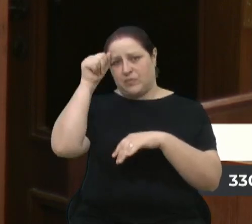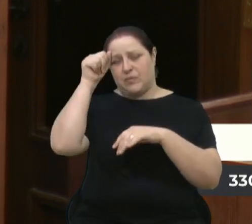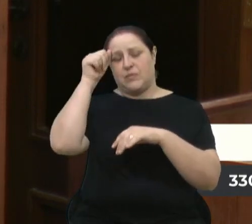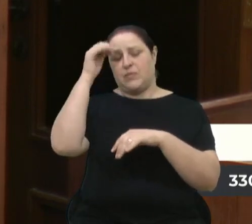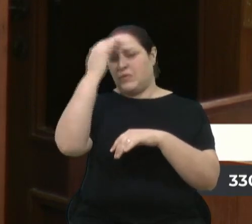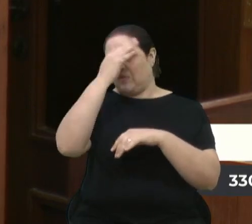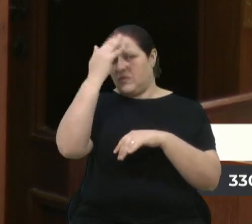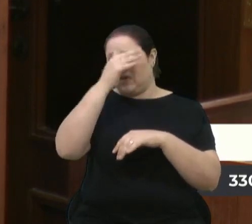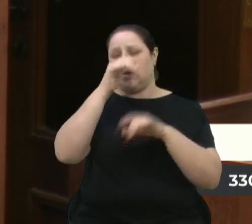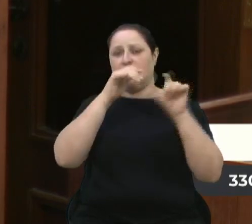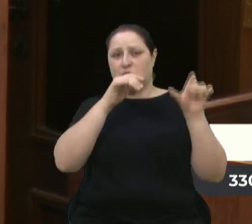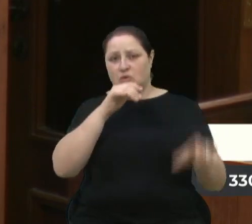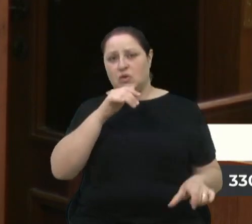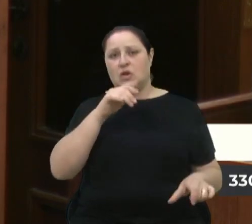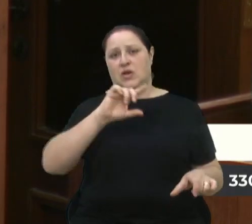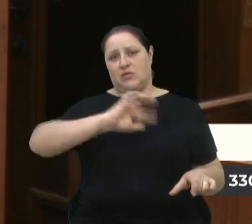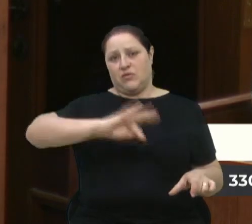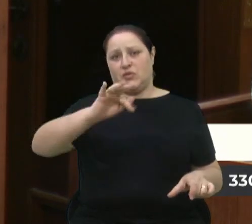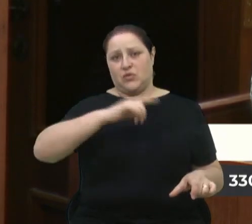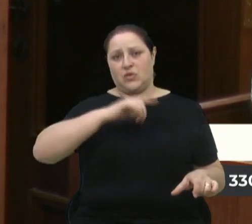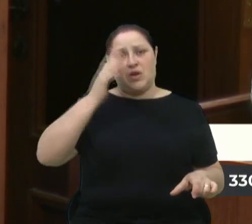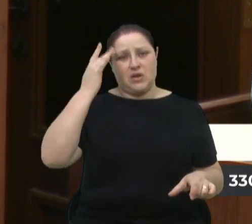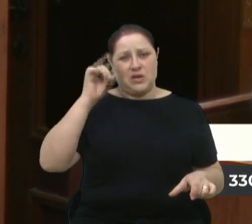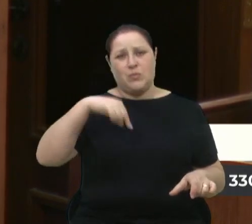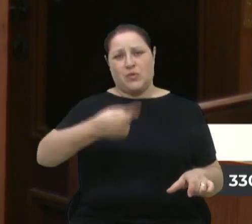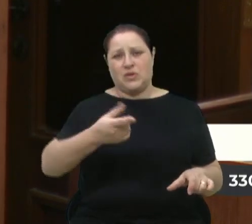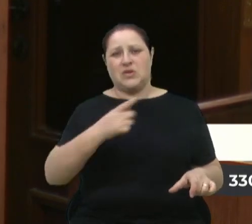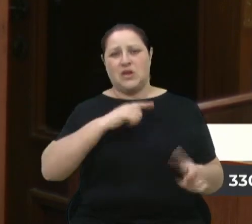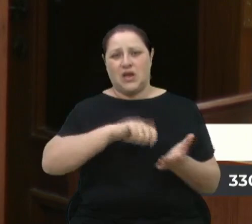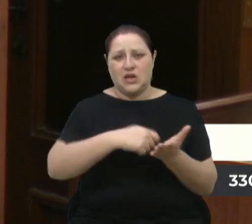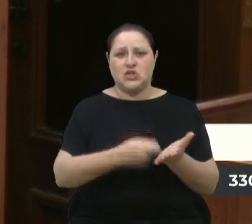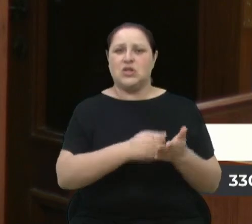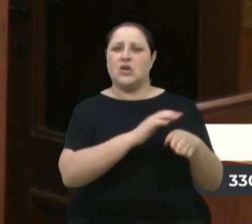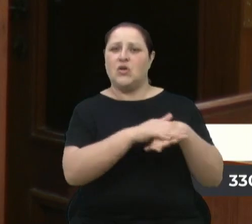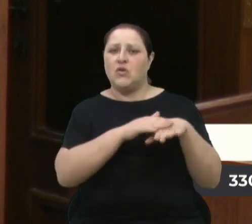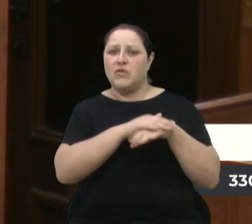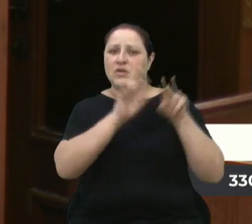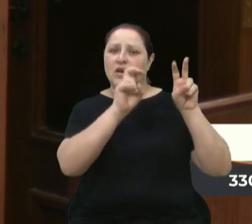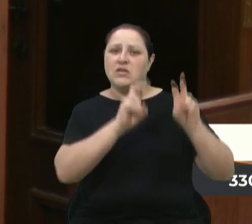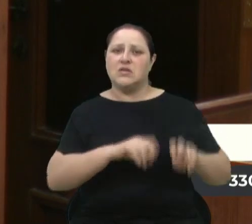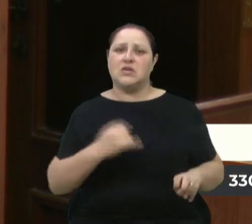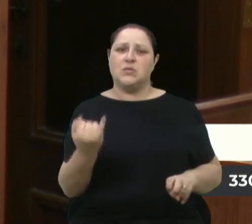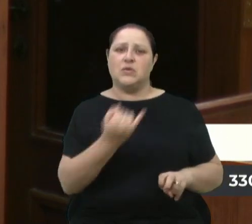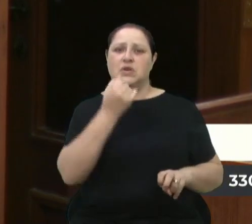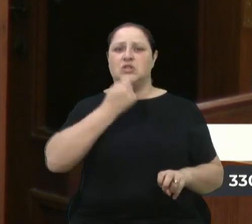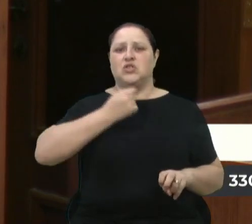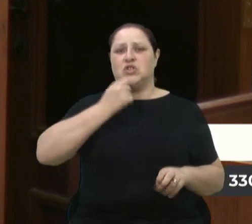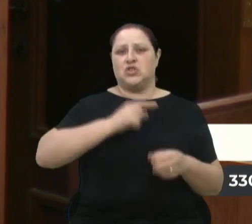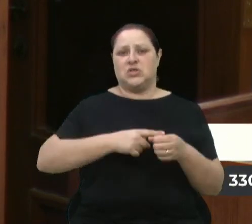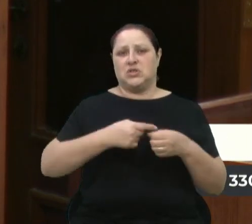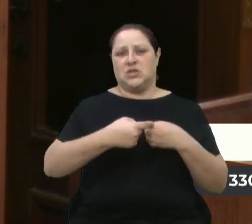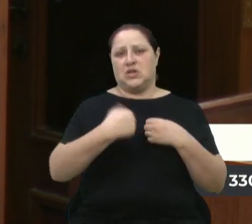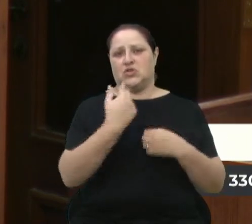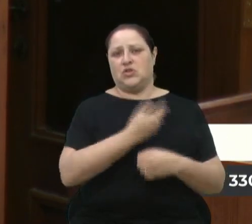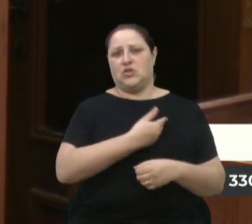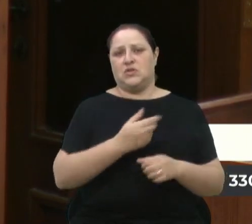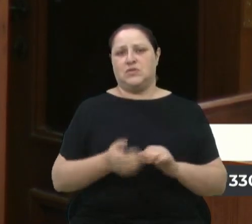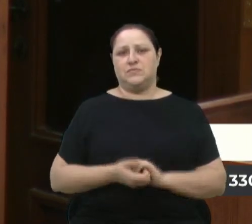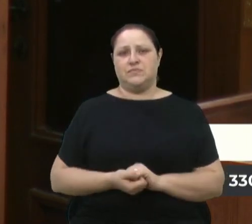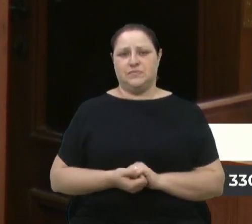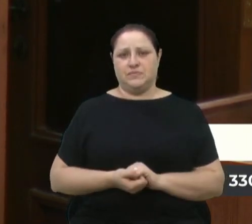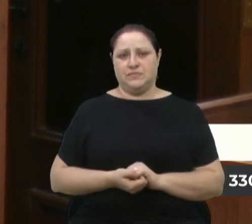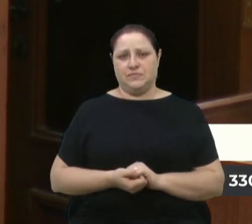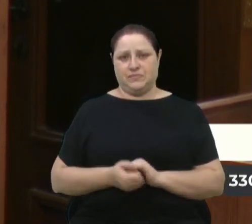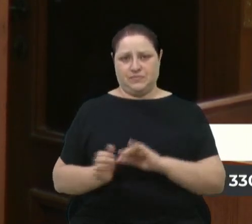vários assuntos importantes e temas relevantes para a nossa cidade. Bueno, vamos falar